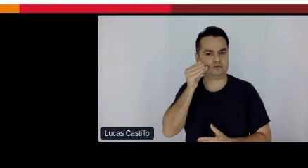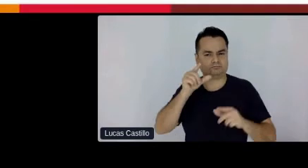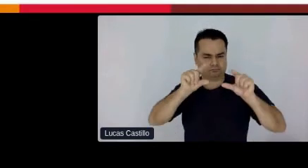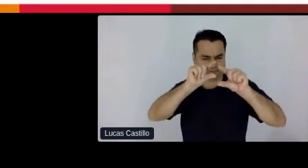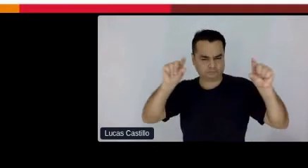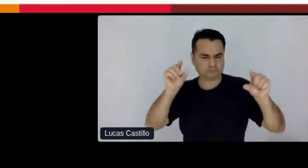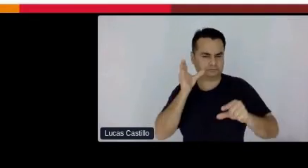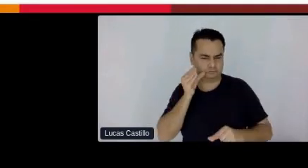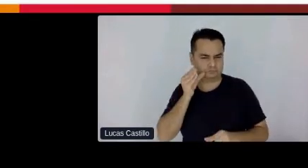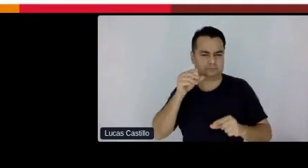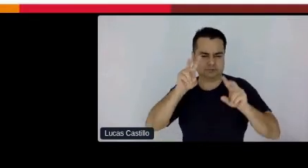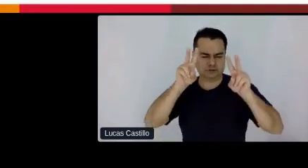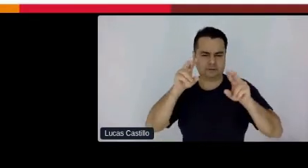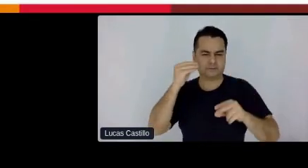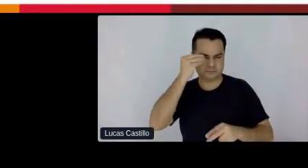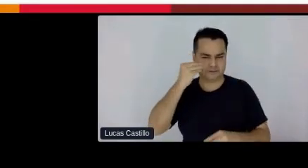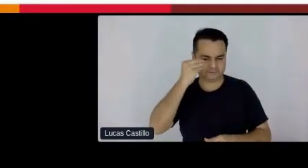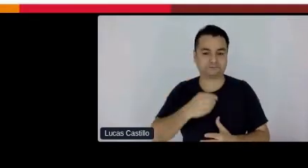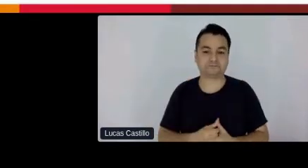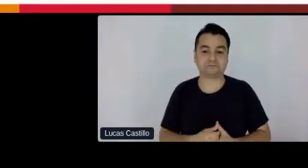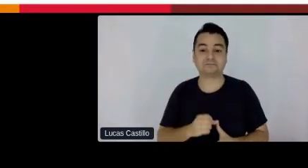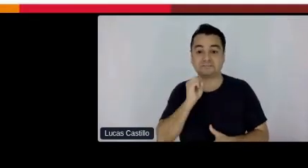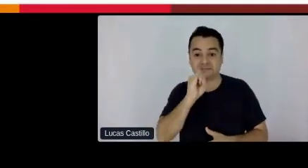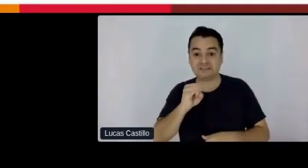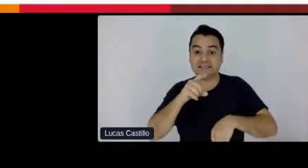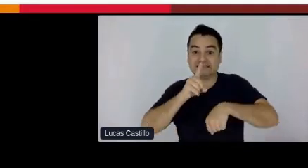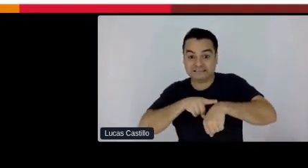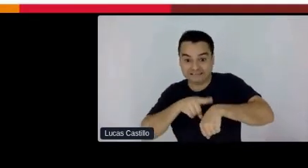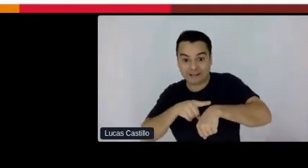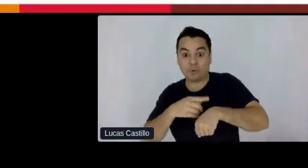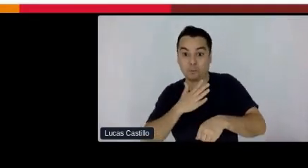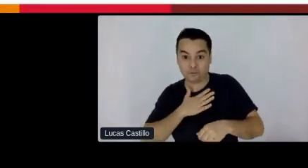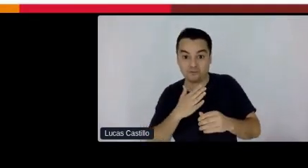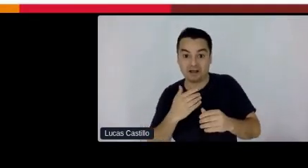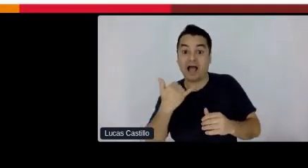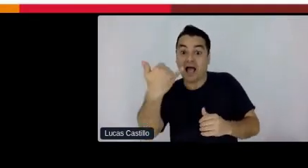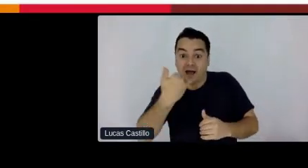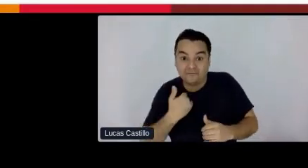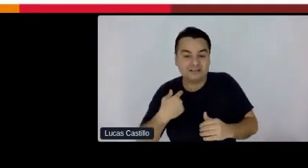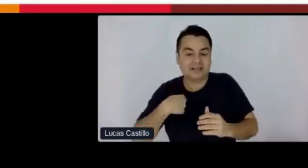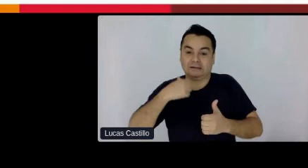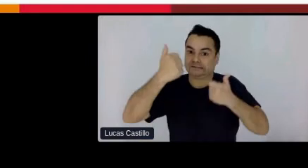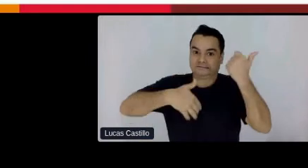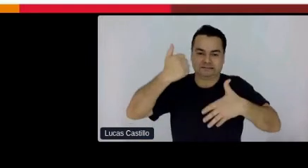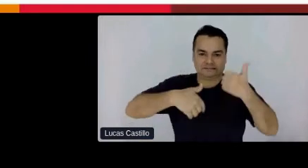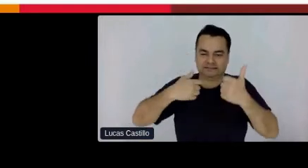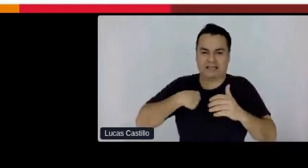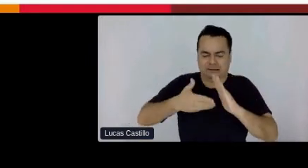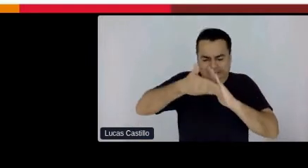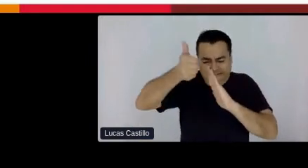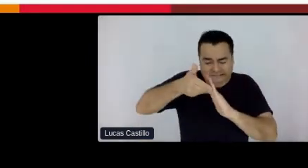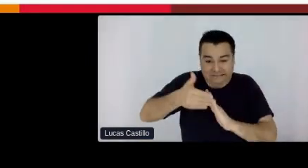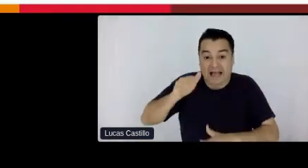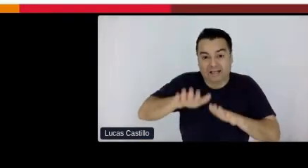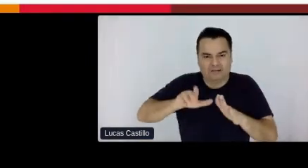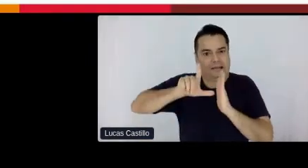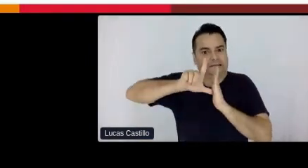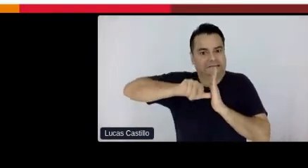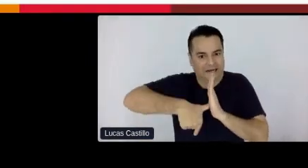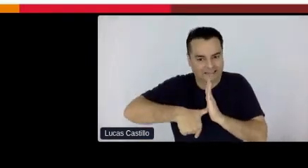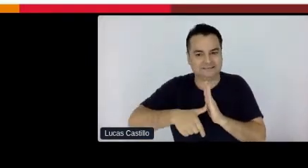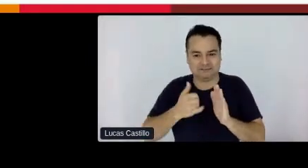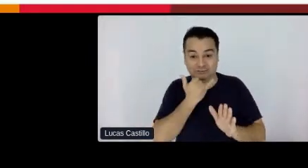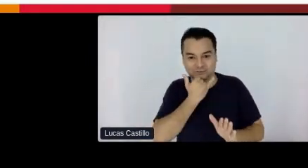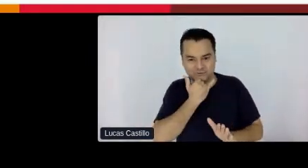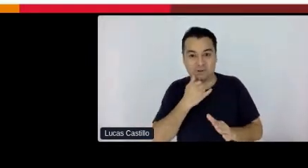que eu tenho tempo aqui. Se eu não tiver tempo, pessoal, você sinaliza para mim, por favor, porque quando eu estava montando, eu tive que excluir algumas partes da palestra, porque não ia dar